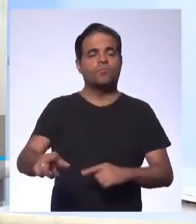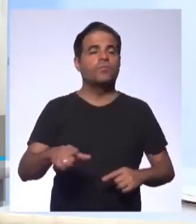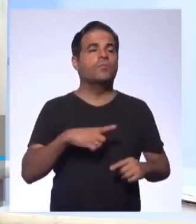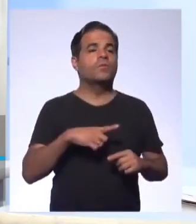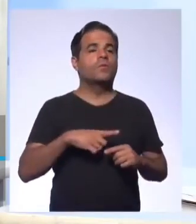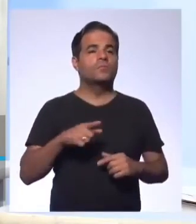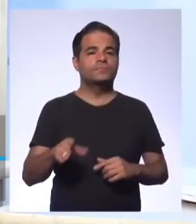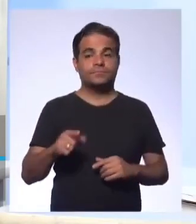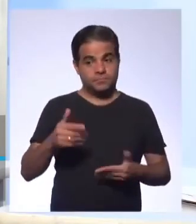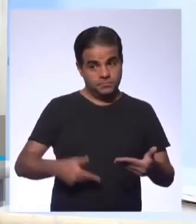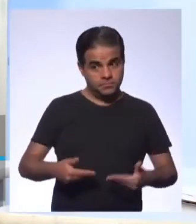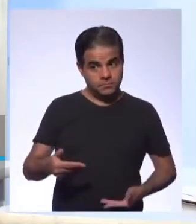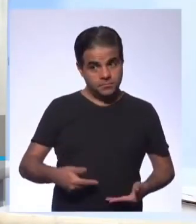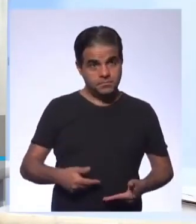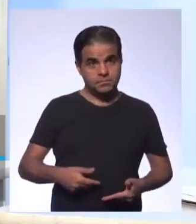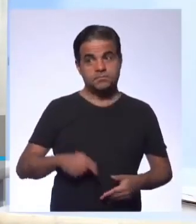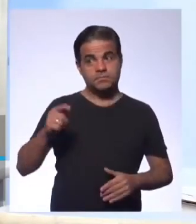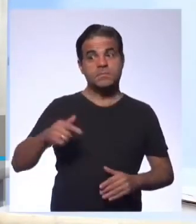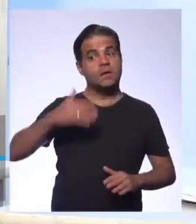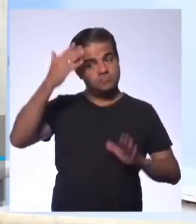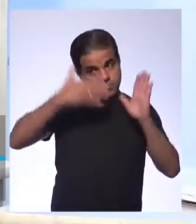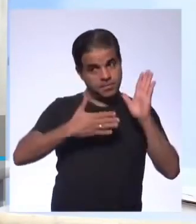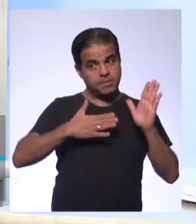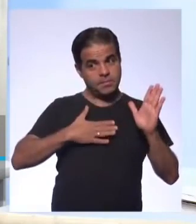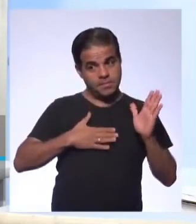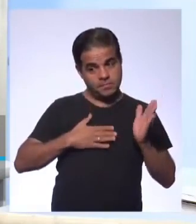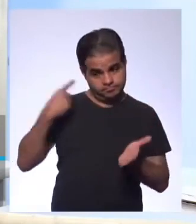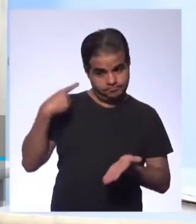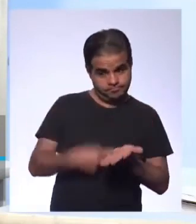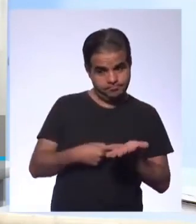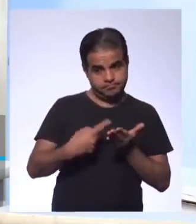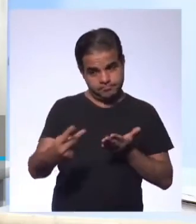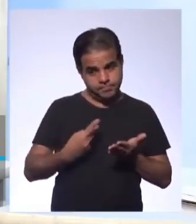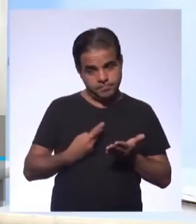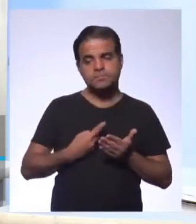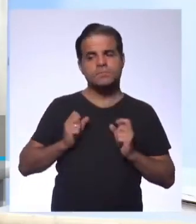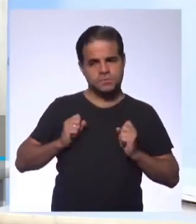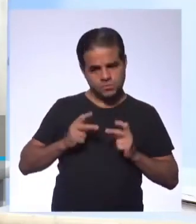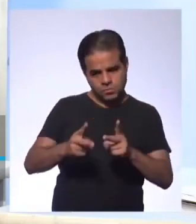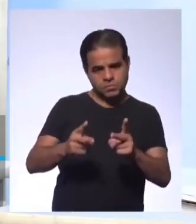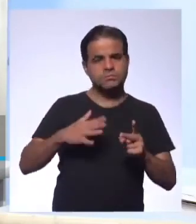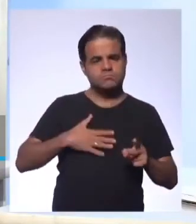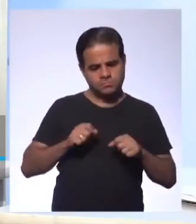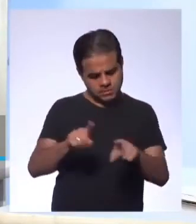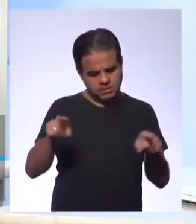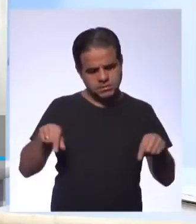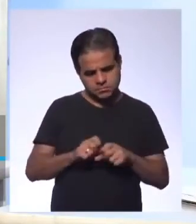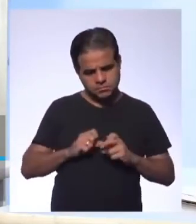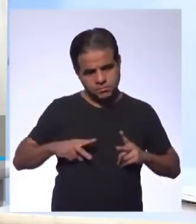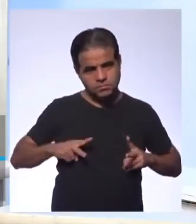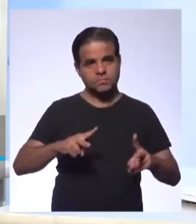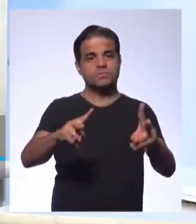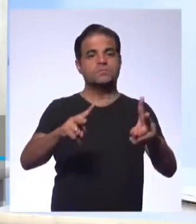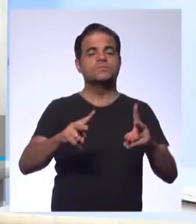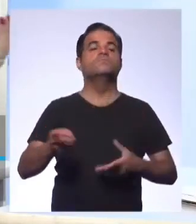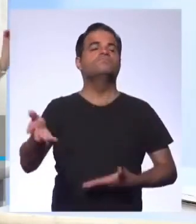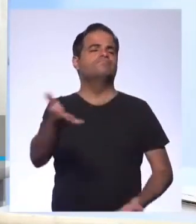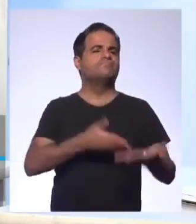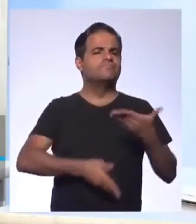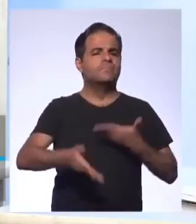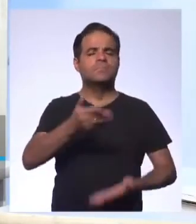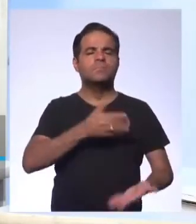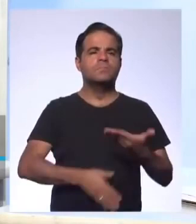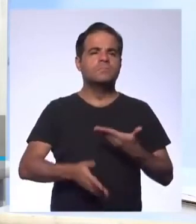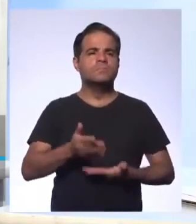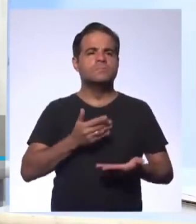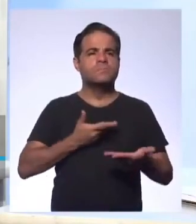você, servo, promete, faz um pacto aqui comigo, que você continua nas minhas terras. Então, é uma relação,